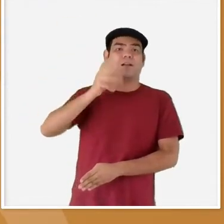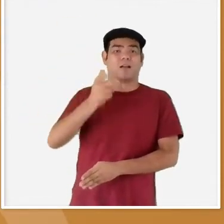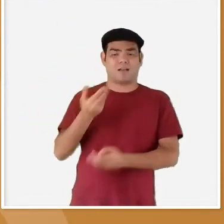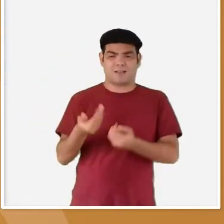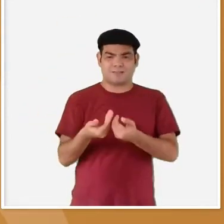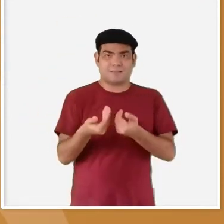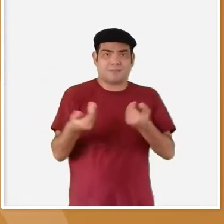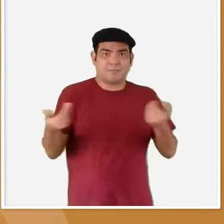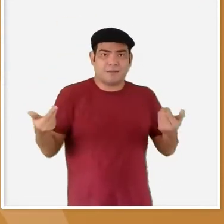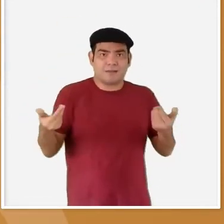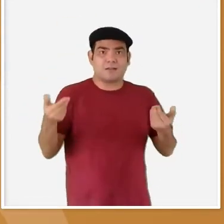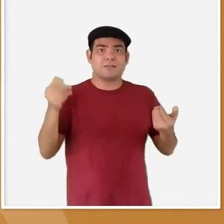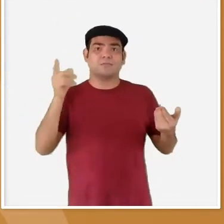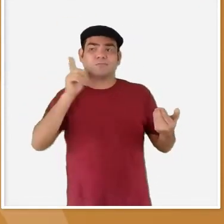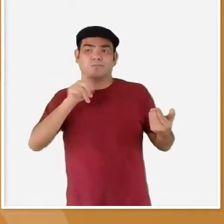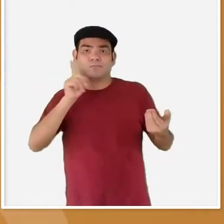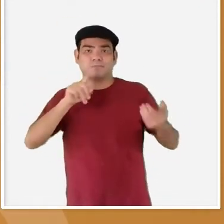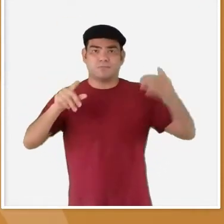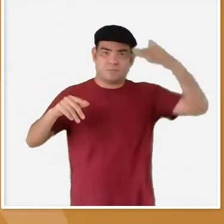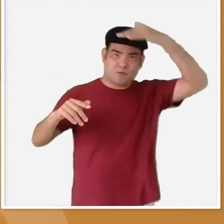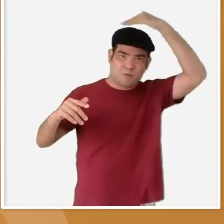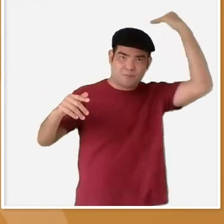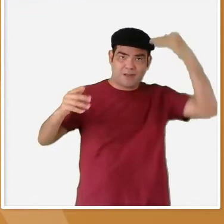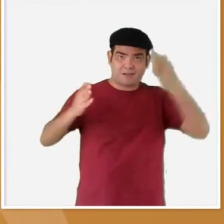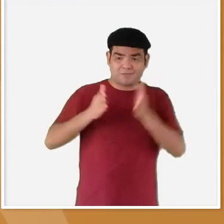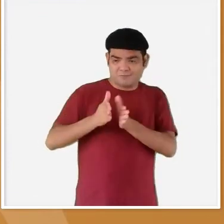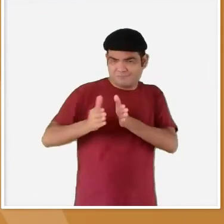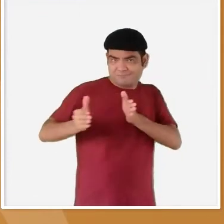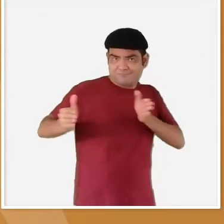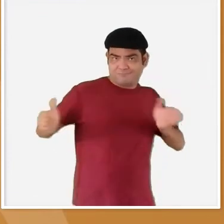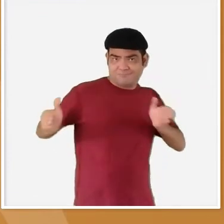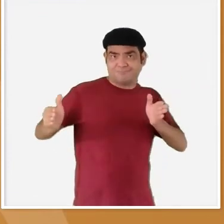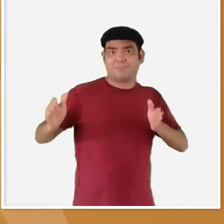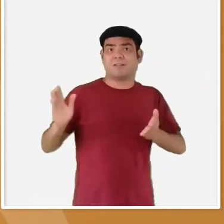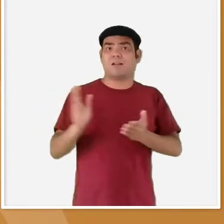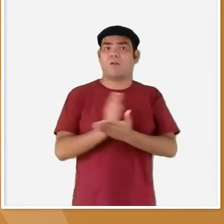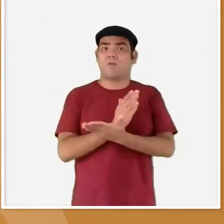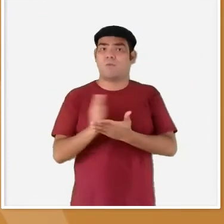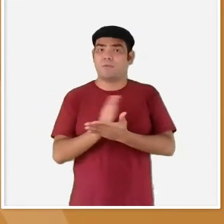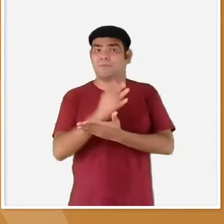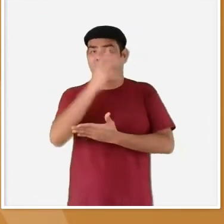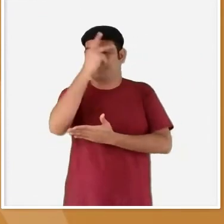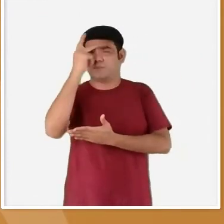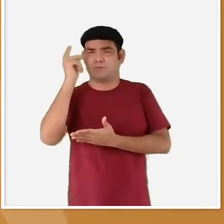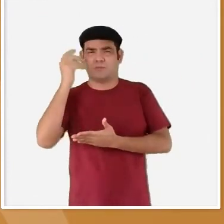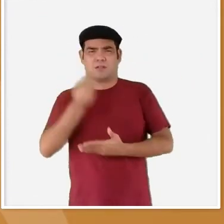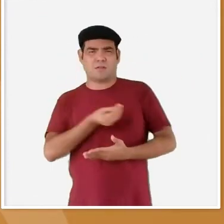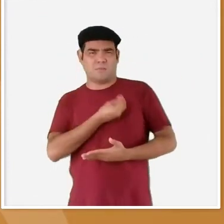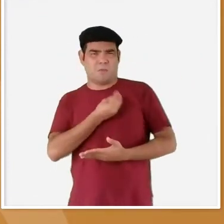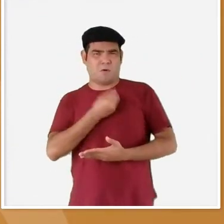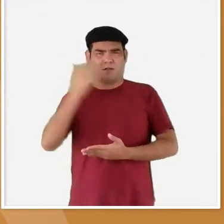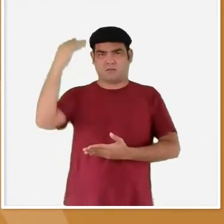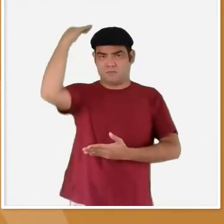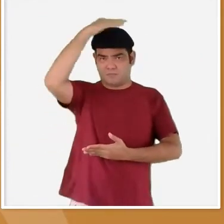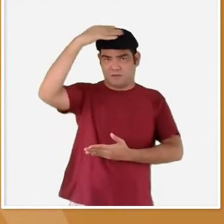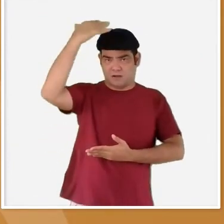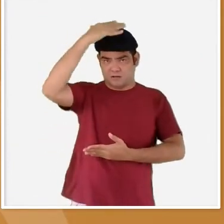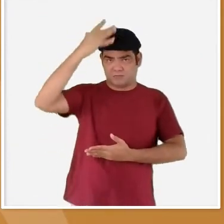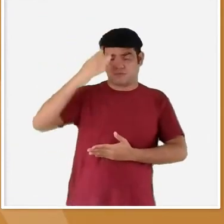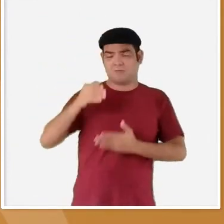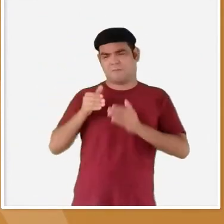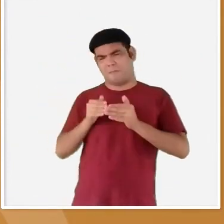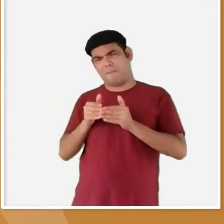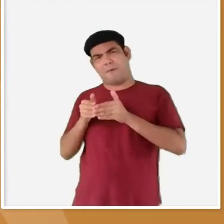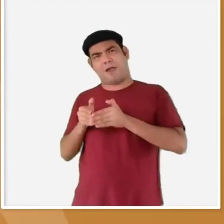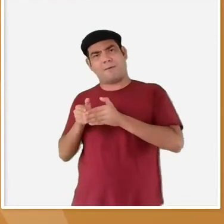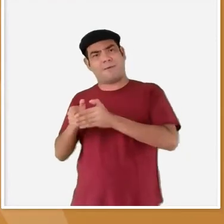Estados Unidos e México, aonde boa parte das pessoas que moram no México tentam acessar os Estados Unidos em busca de melhores condições